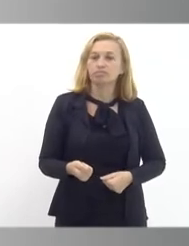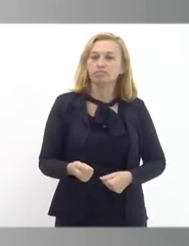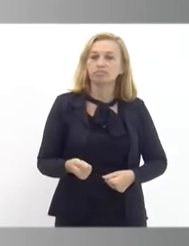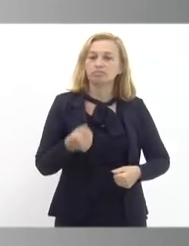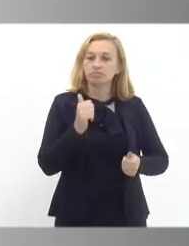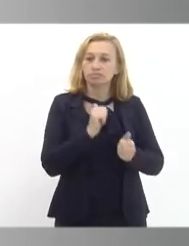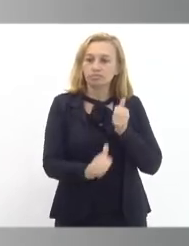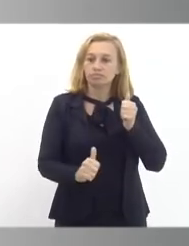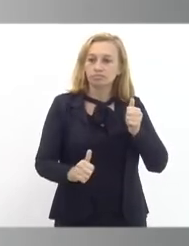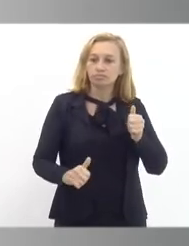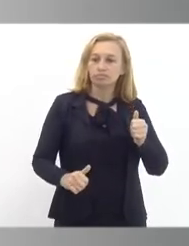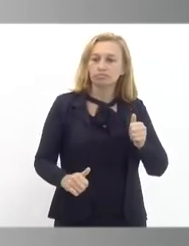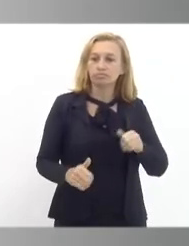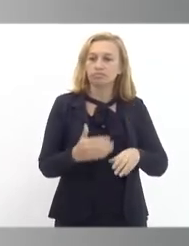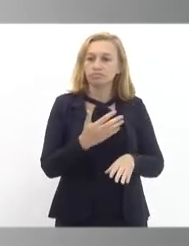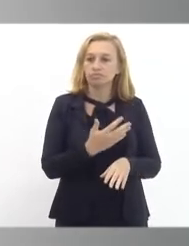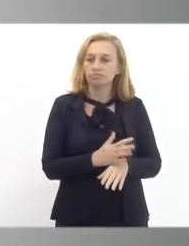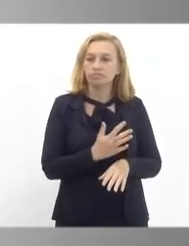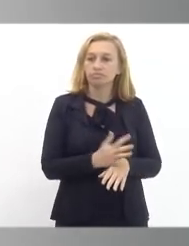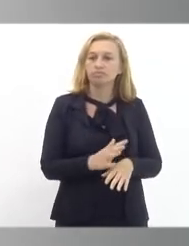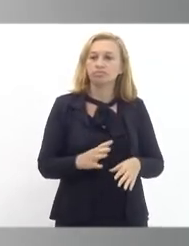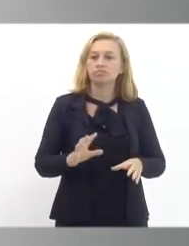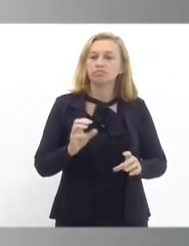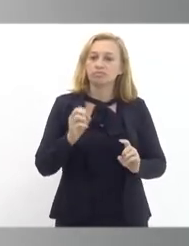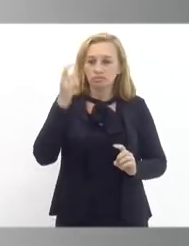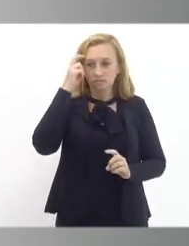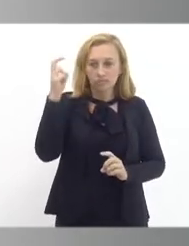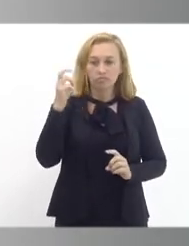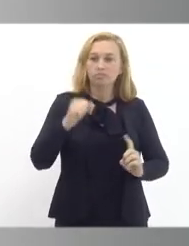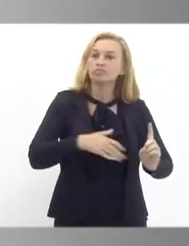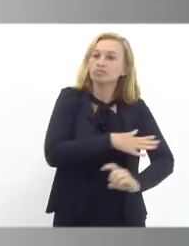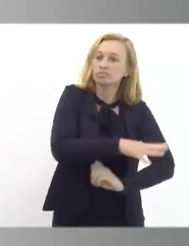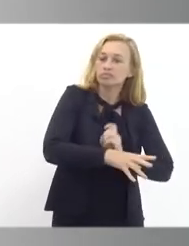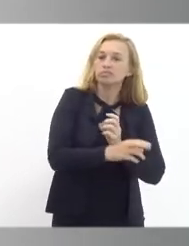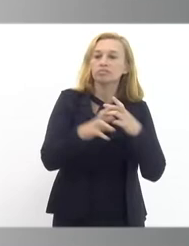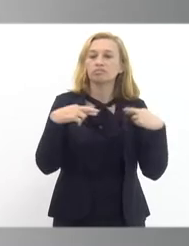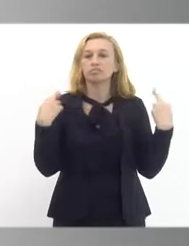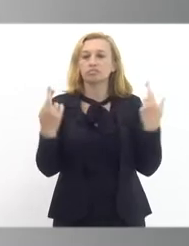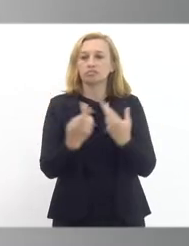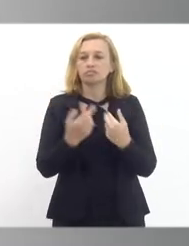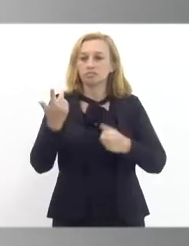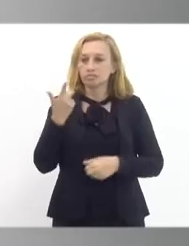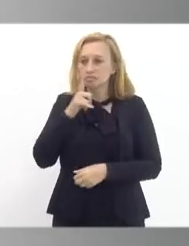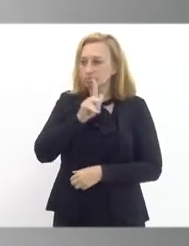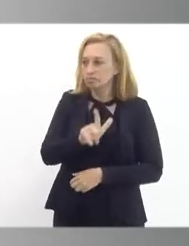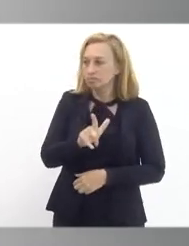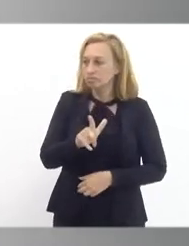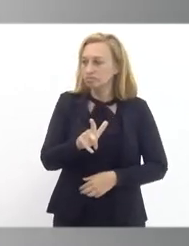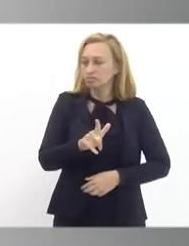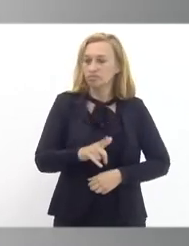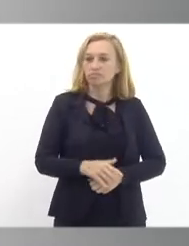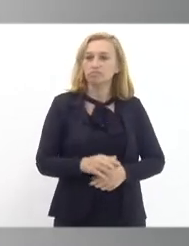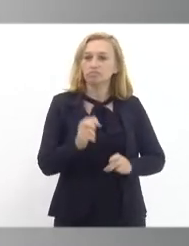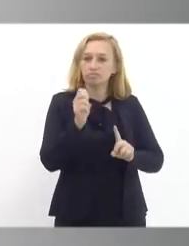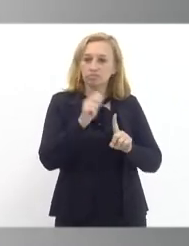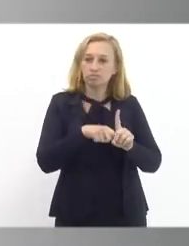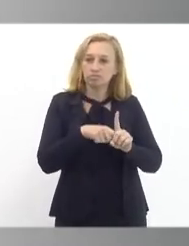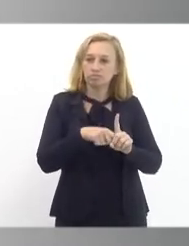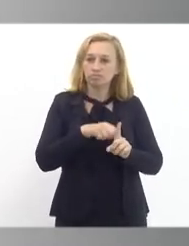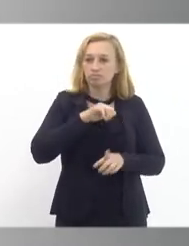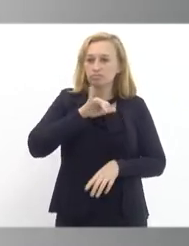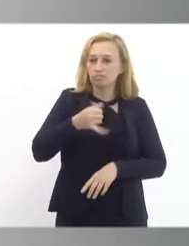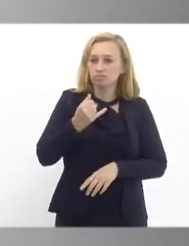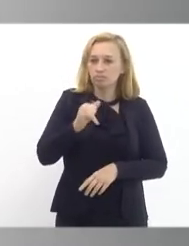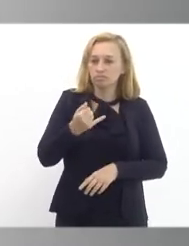esportiva, cultural, social, reuniões. Nós conseguimos, no mês de janeiro, salvo